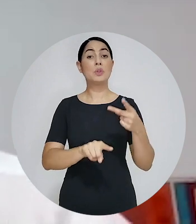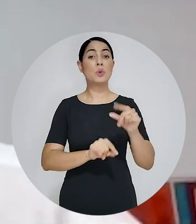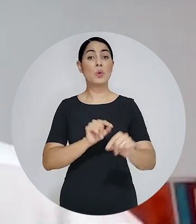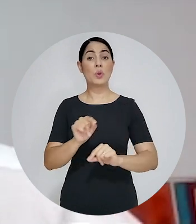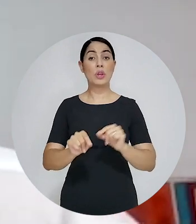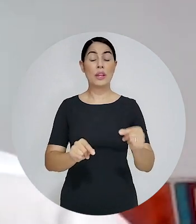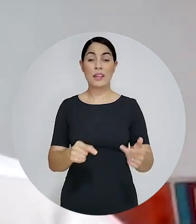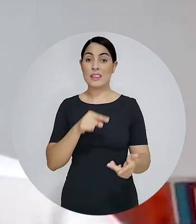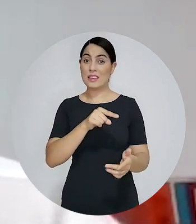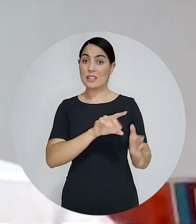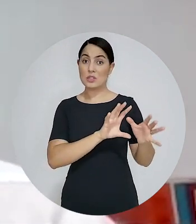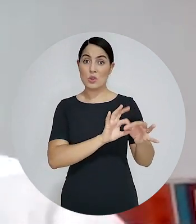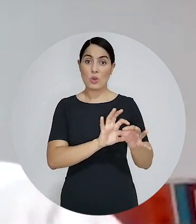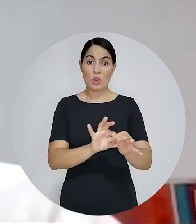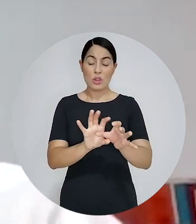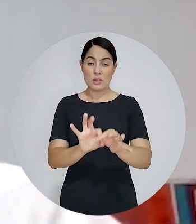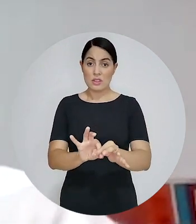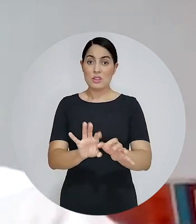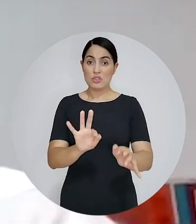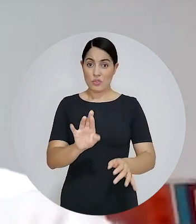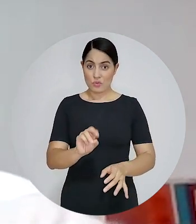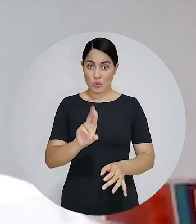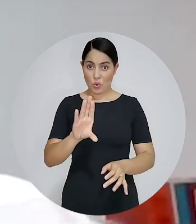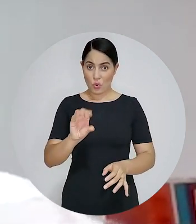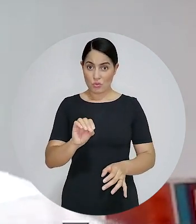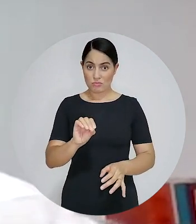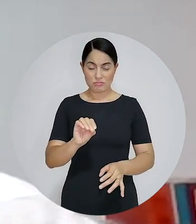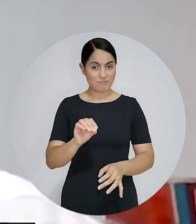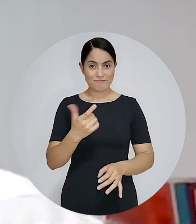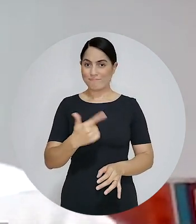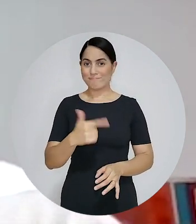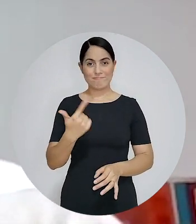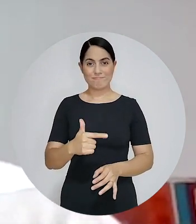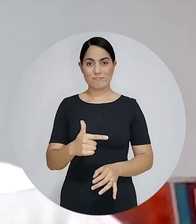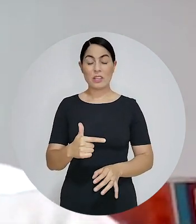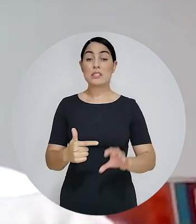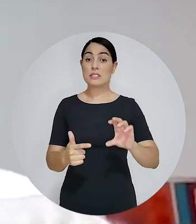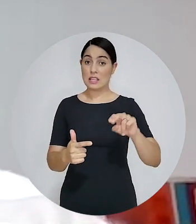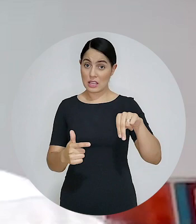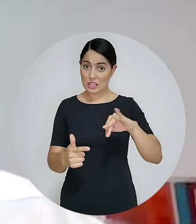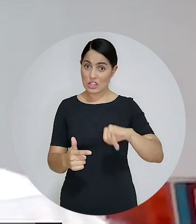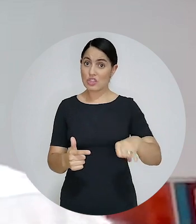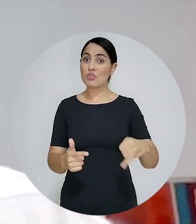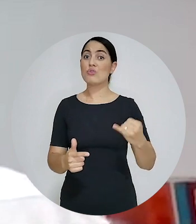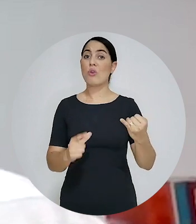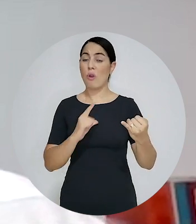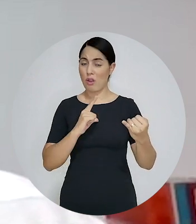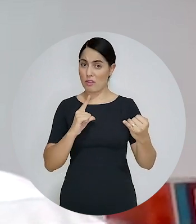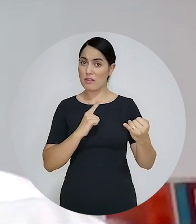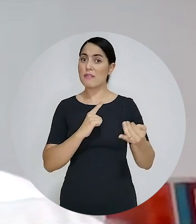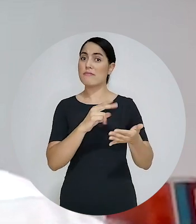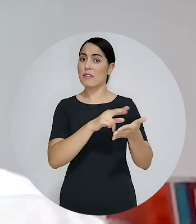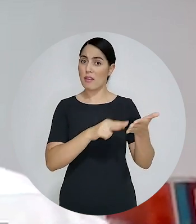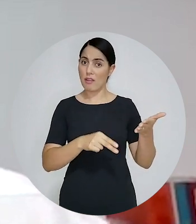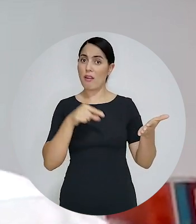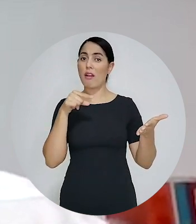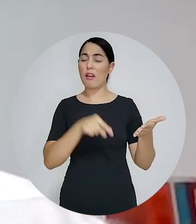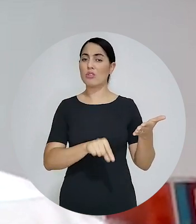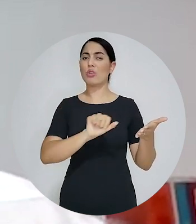que, de fato, as razões expostas para fazer essa limitação de foro não existem. O CNJ tem todos os